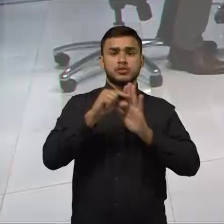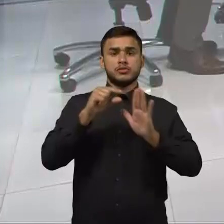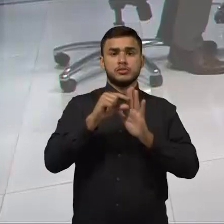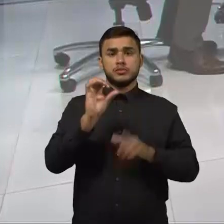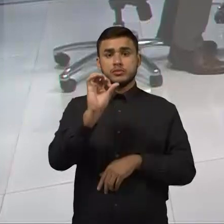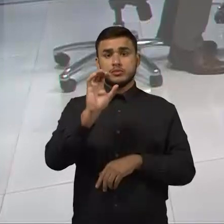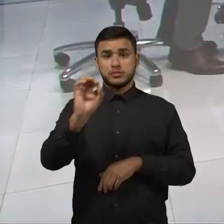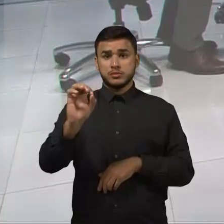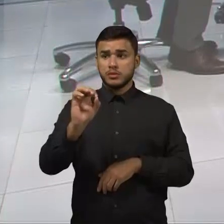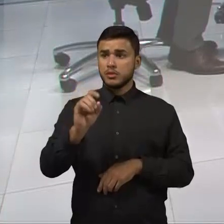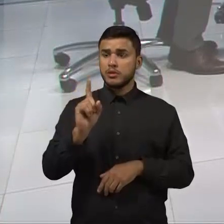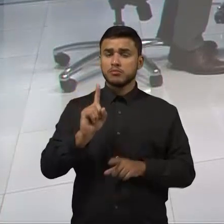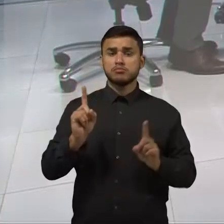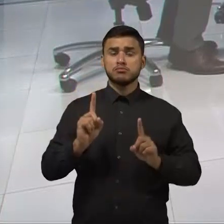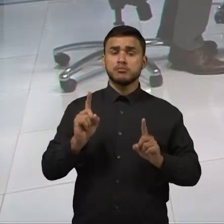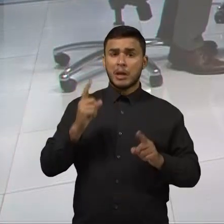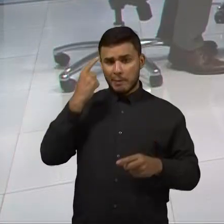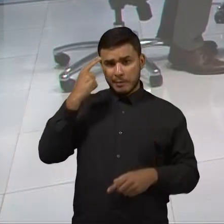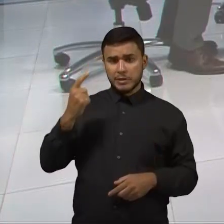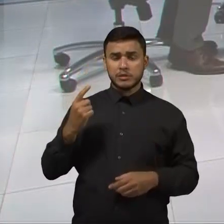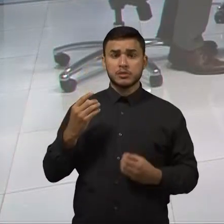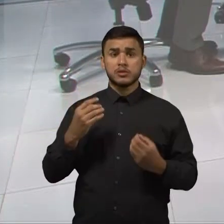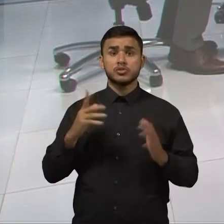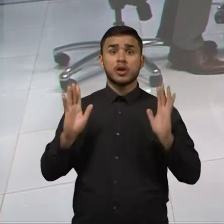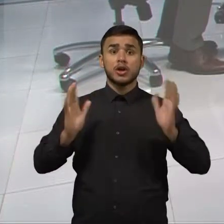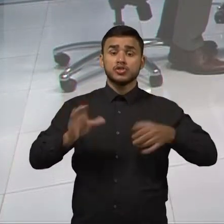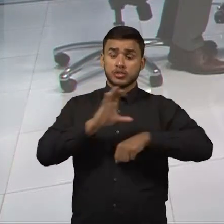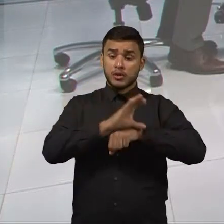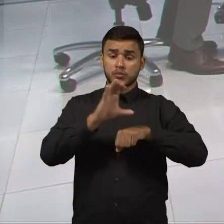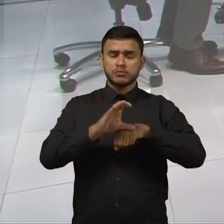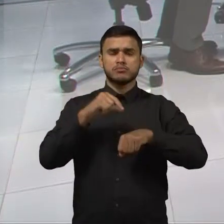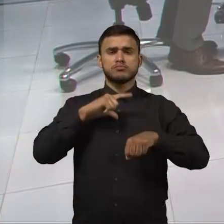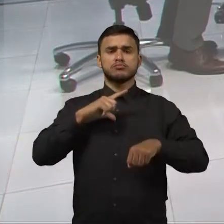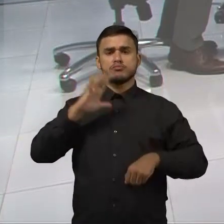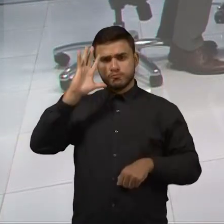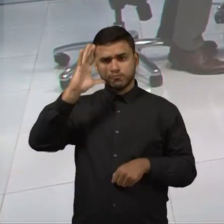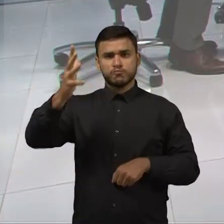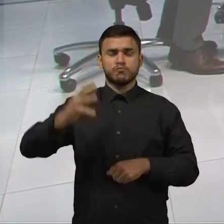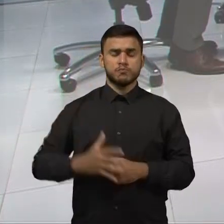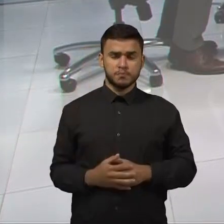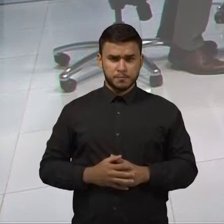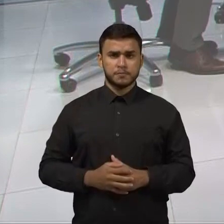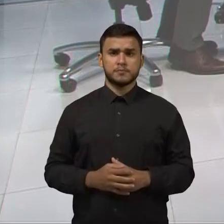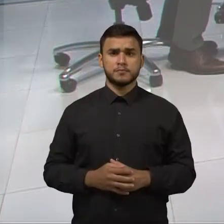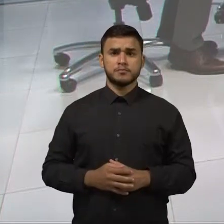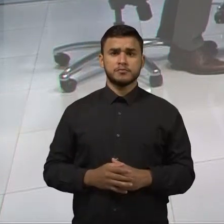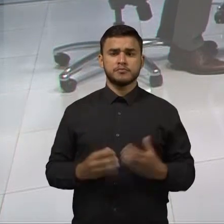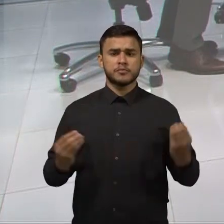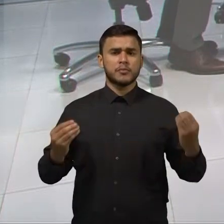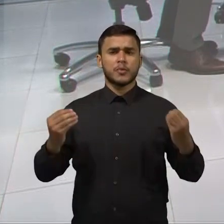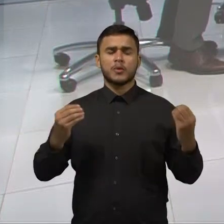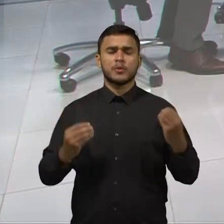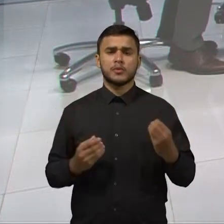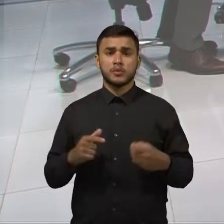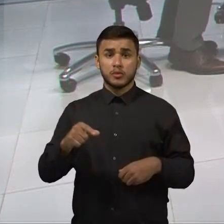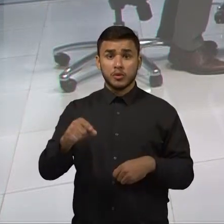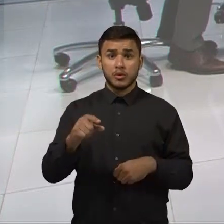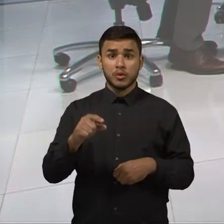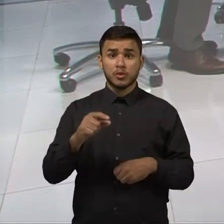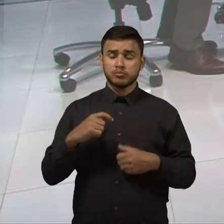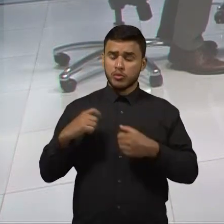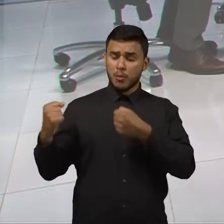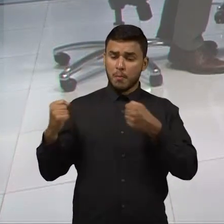de deliberação. Ou seja, isso foi uma decisão do Poder Constituinte. Parece-me inadmissível que um poder